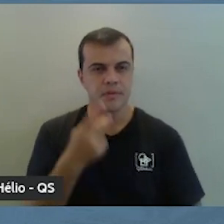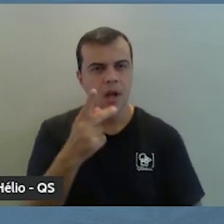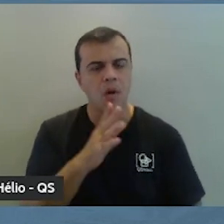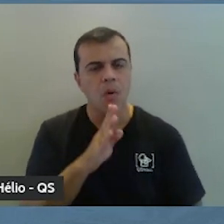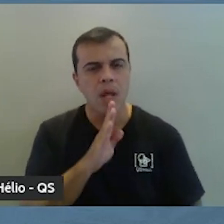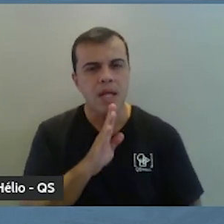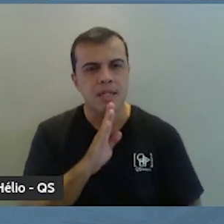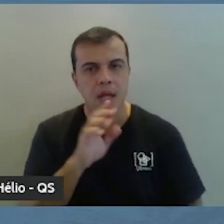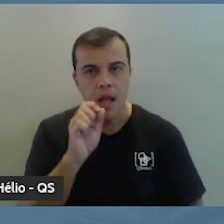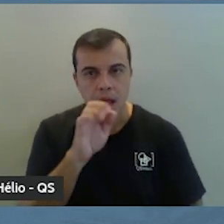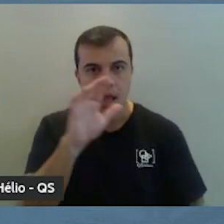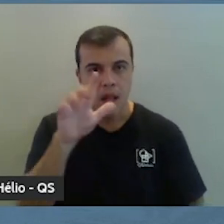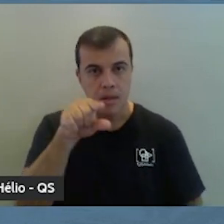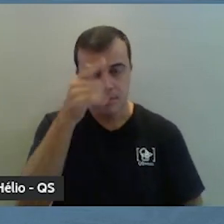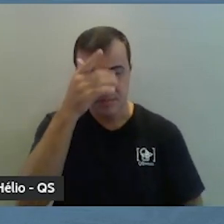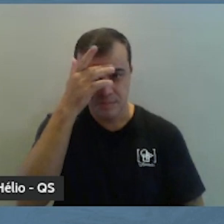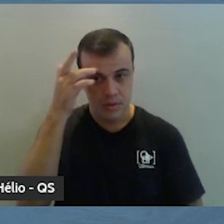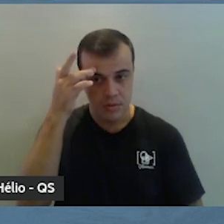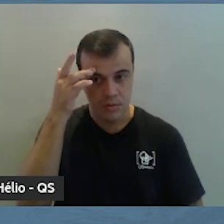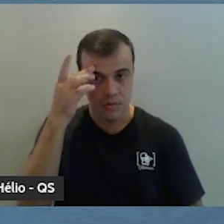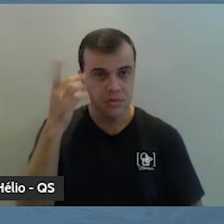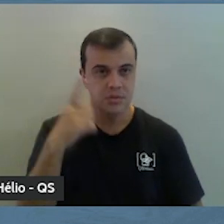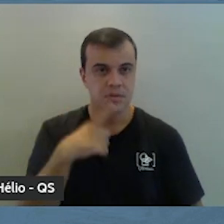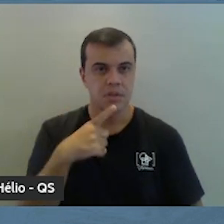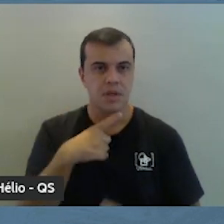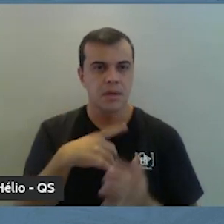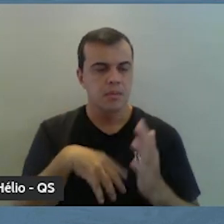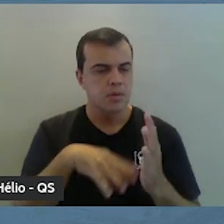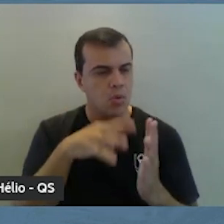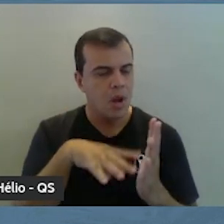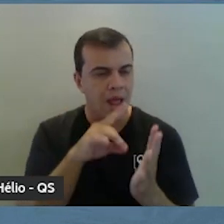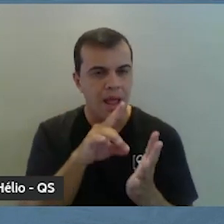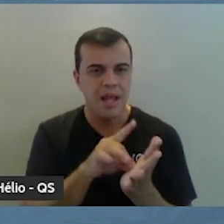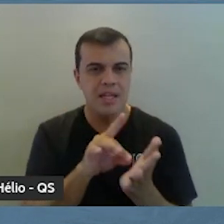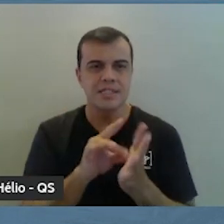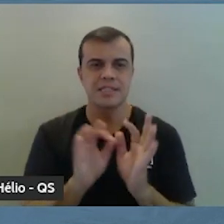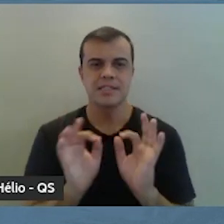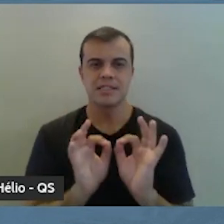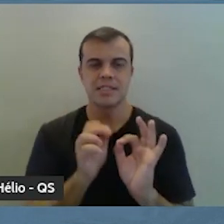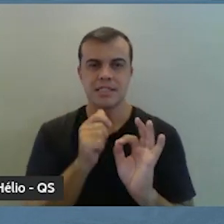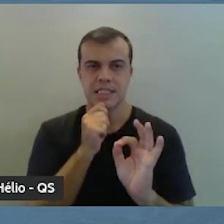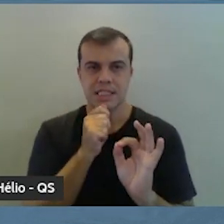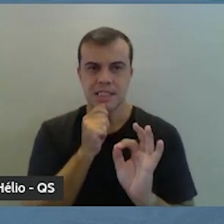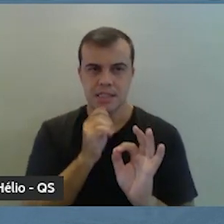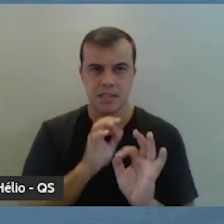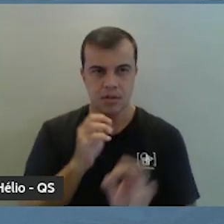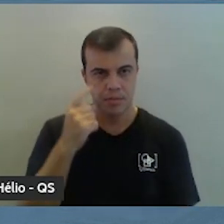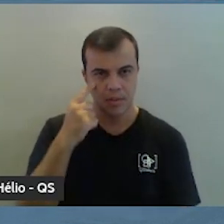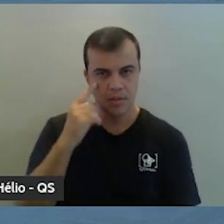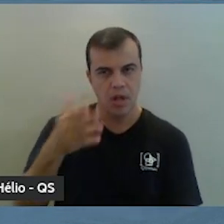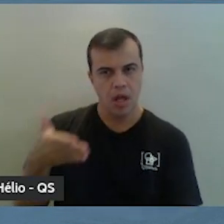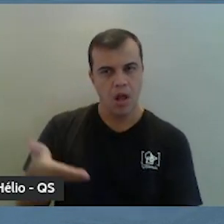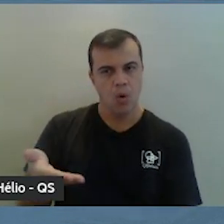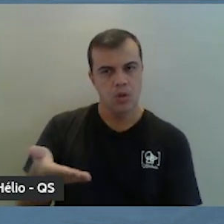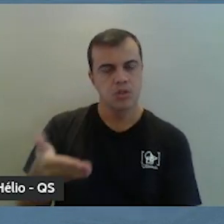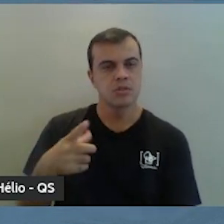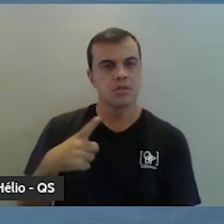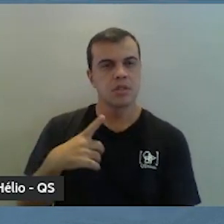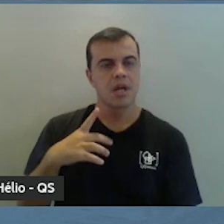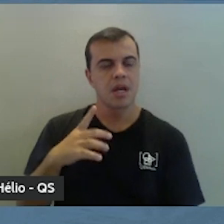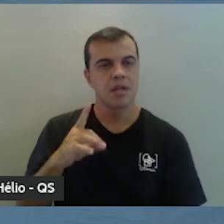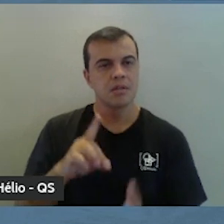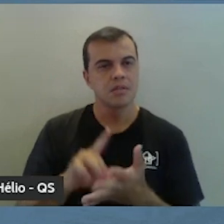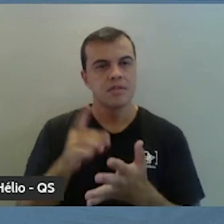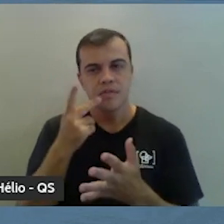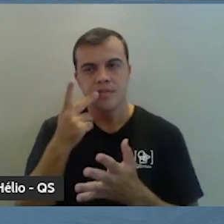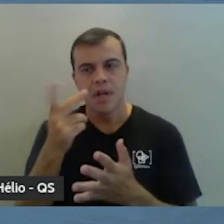muito claramente as pessoas, não é uma pintura realista, né, hiperrealismo, como a gente vê hoje, é um realismo